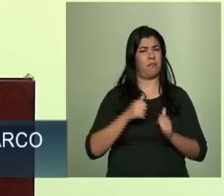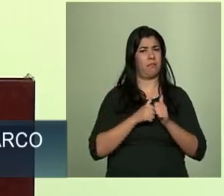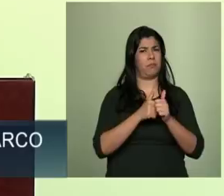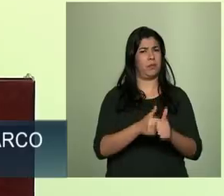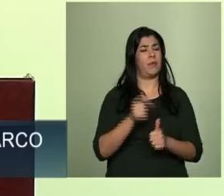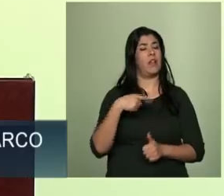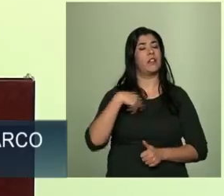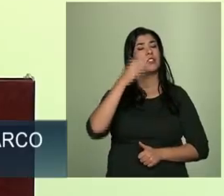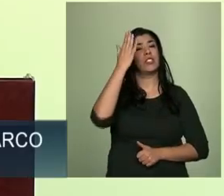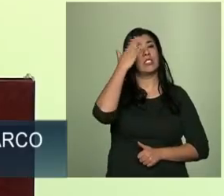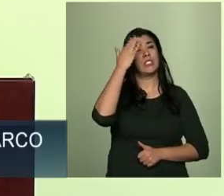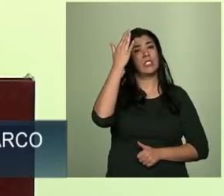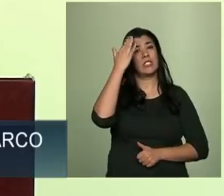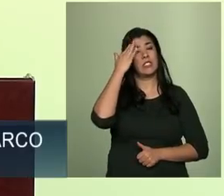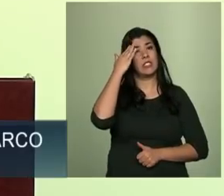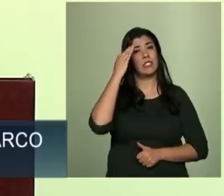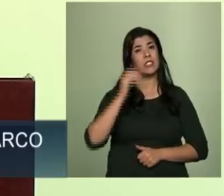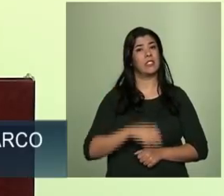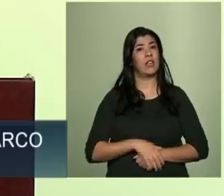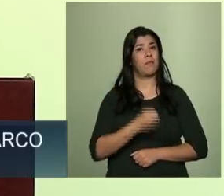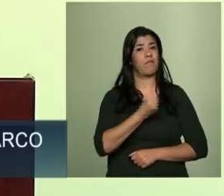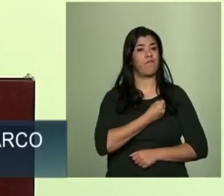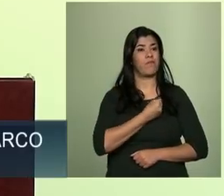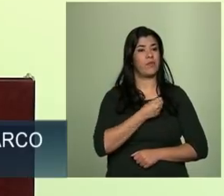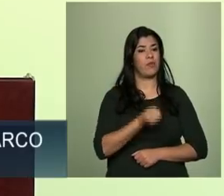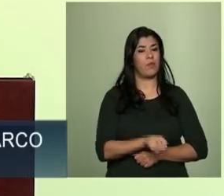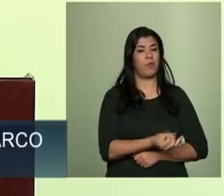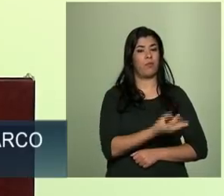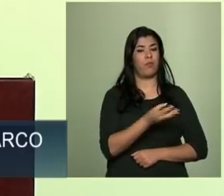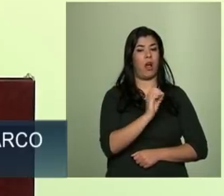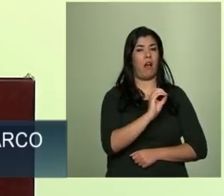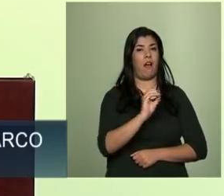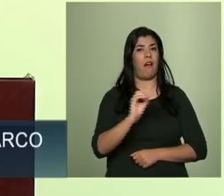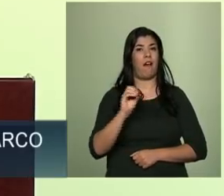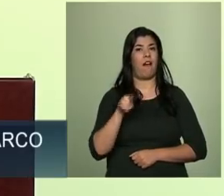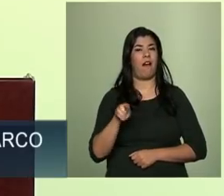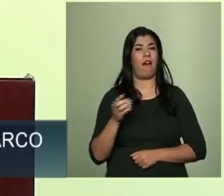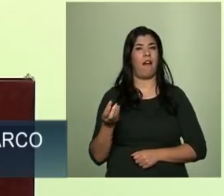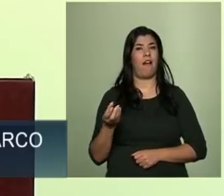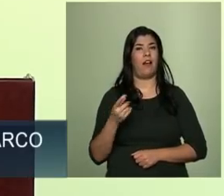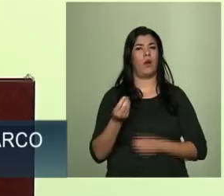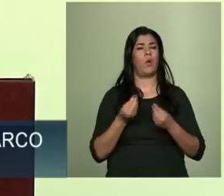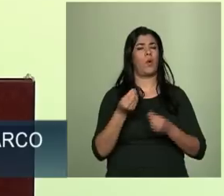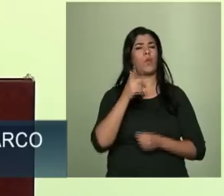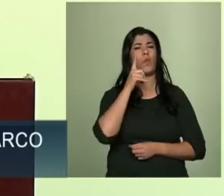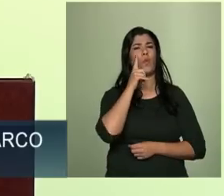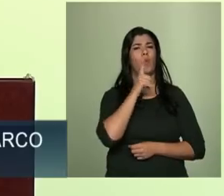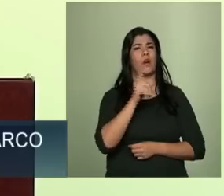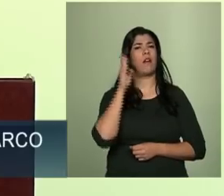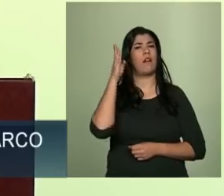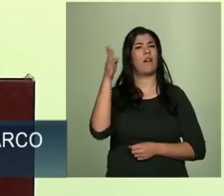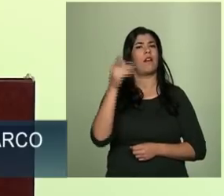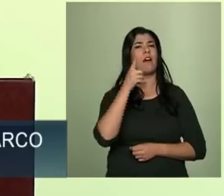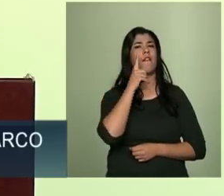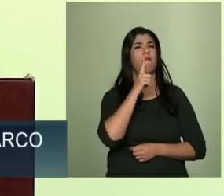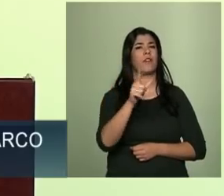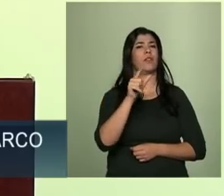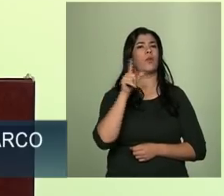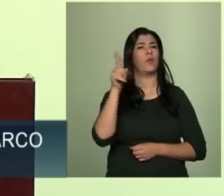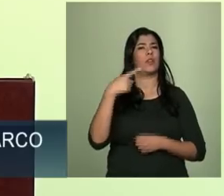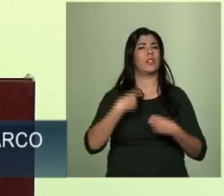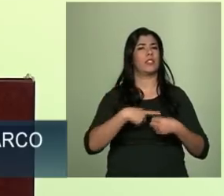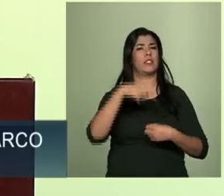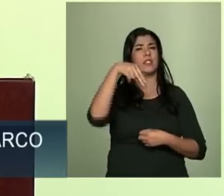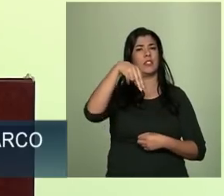sabia detalhes do que estava acompanhando e foi me perguntar como é que tinha sido a vitória em Nagoya do Brasil.